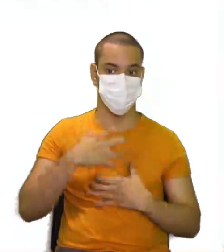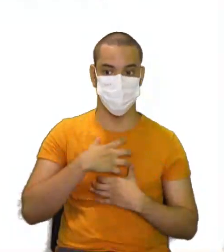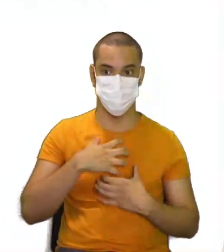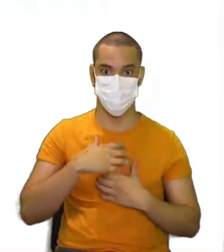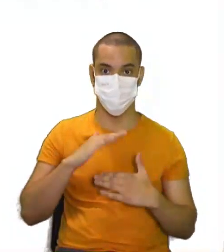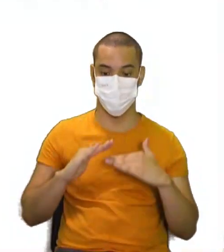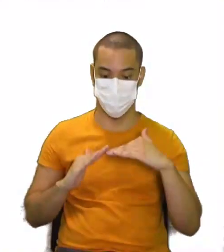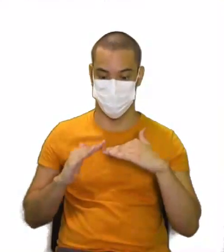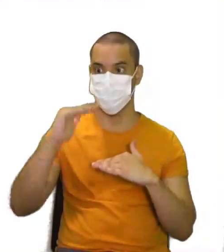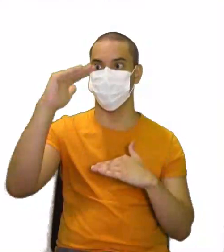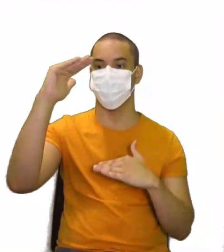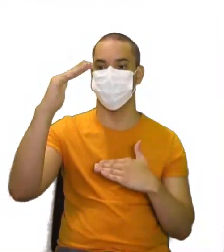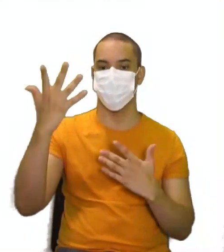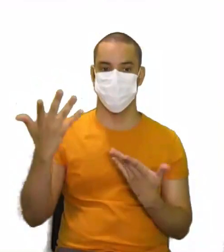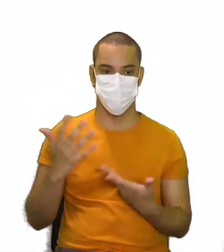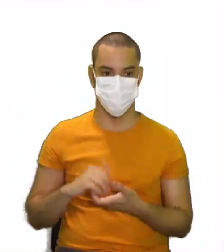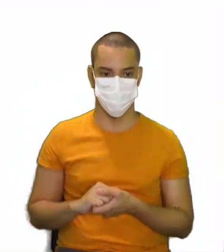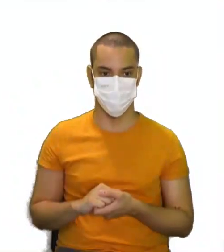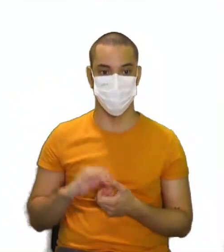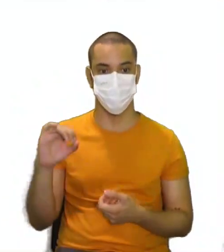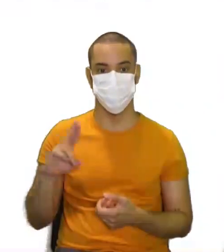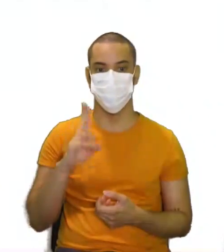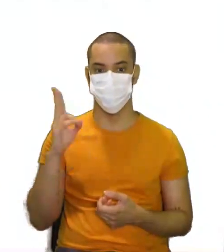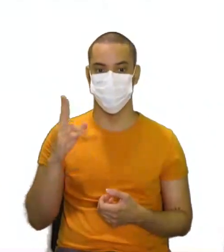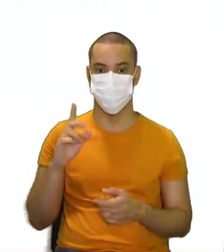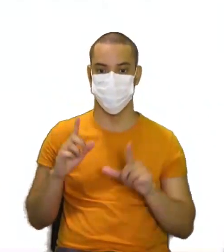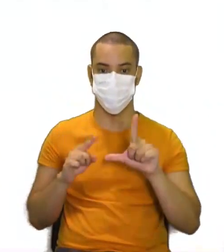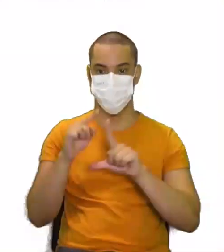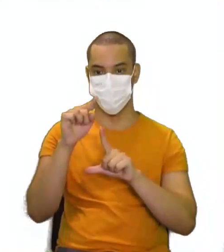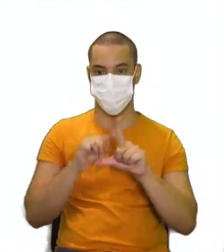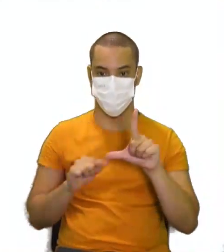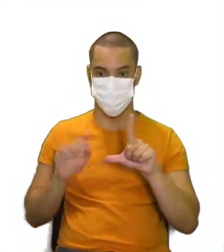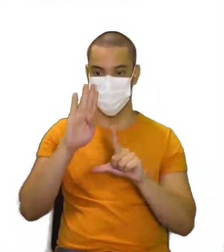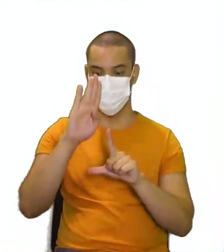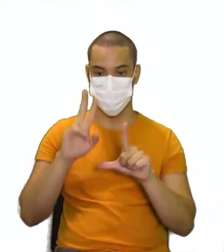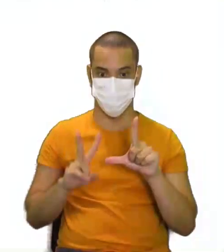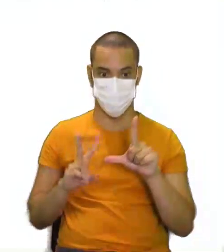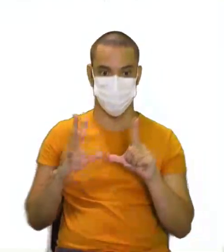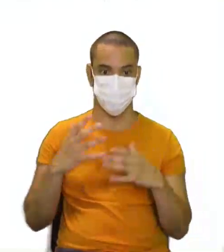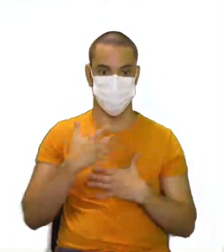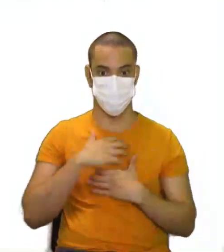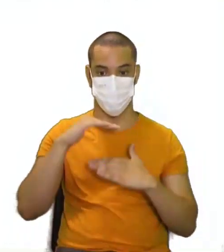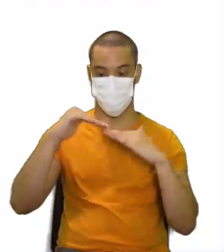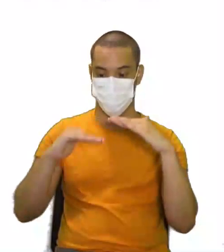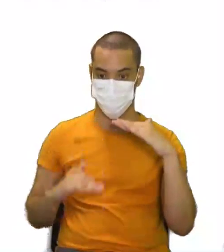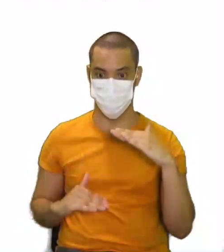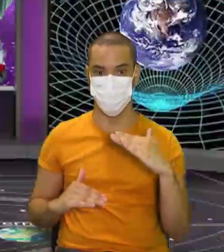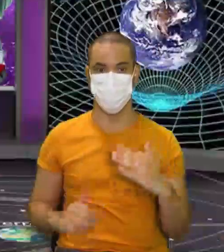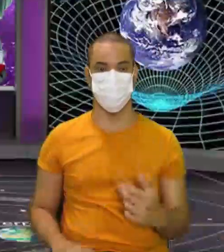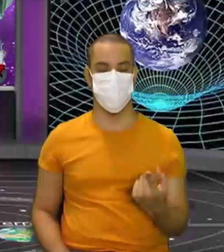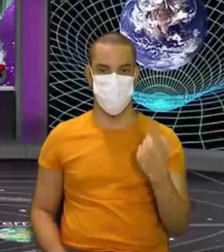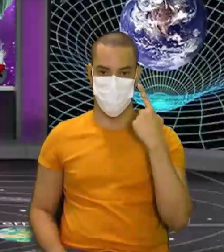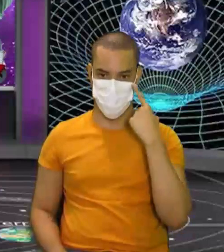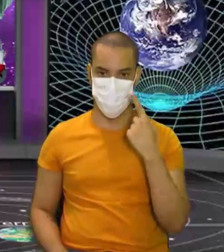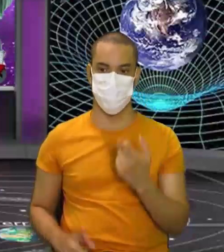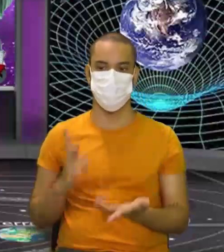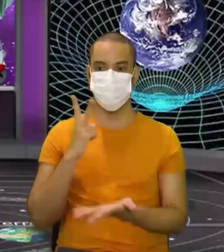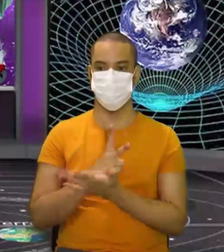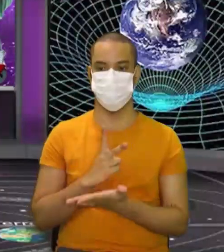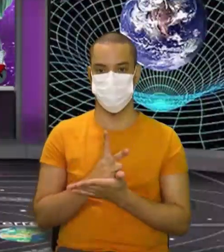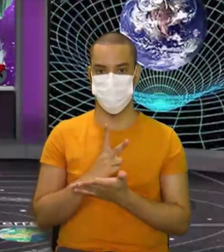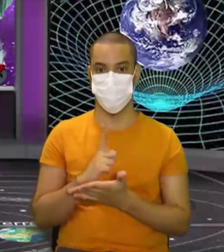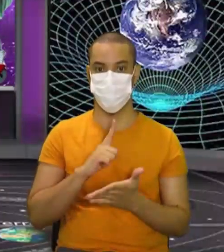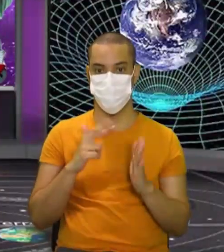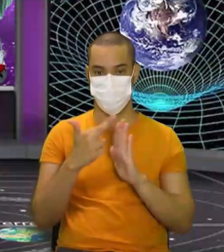para cima, direção perpendicular ao plano B e V e sentido para baixo. Então, pessoal, olha só, toda vez que você tem